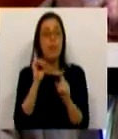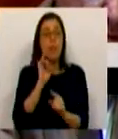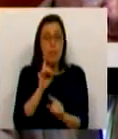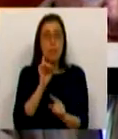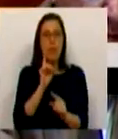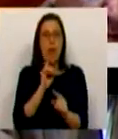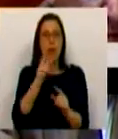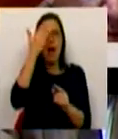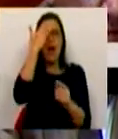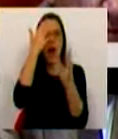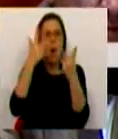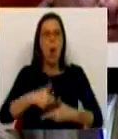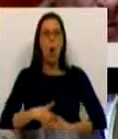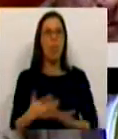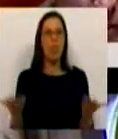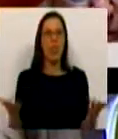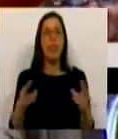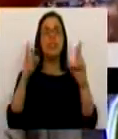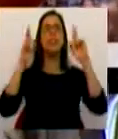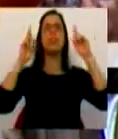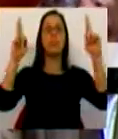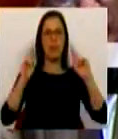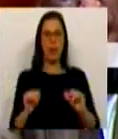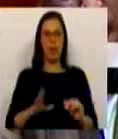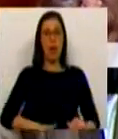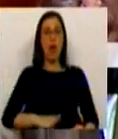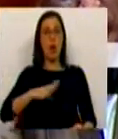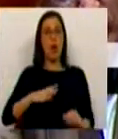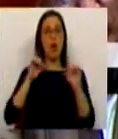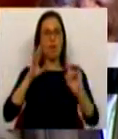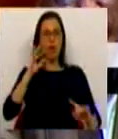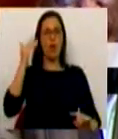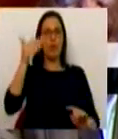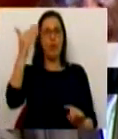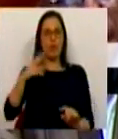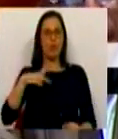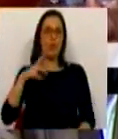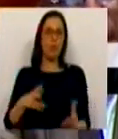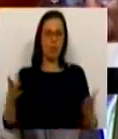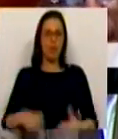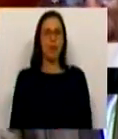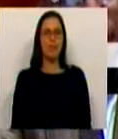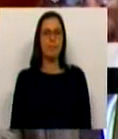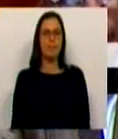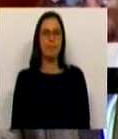valor incalculável, que é a esperança e a confiança no futuro de Portugal.